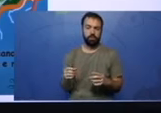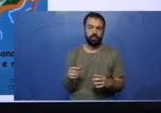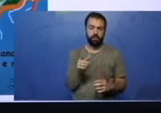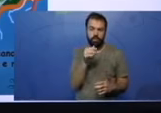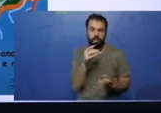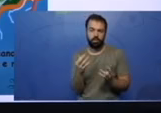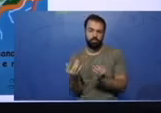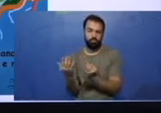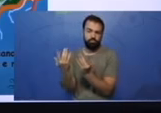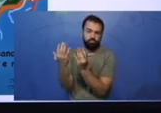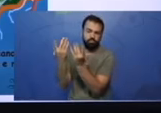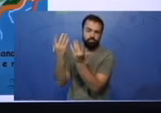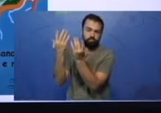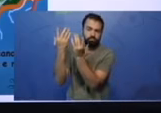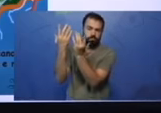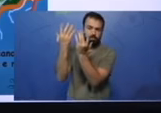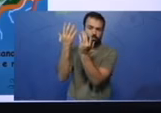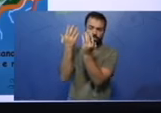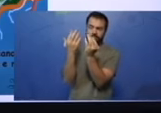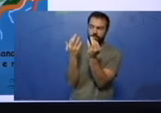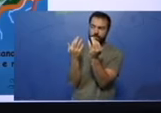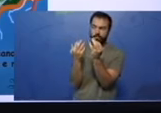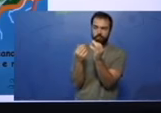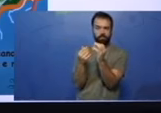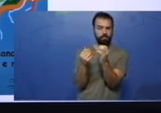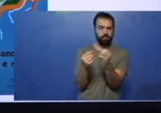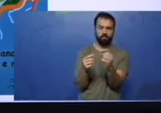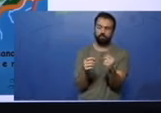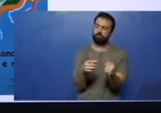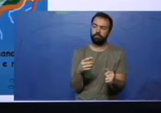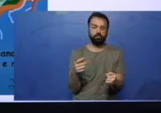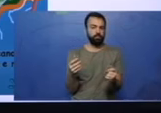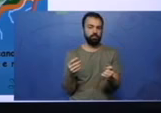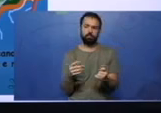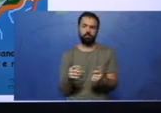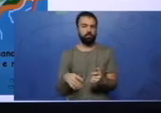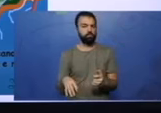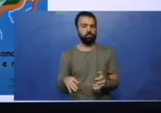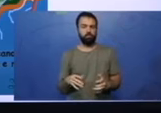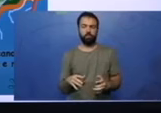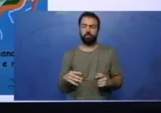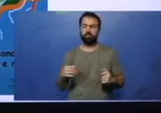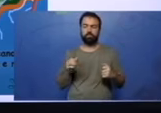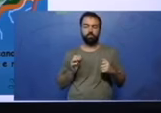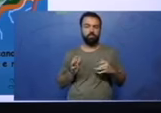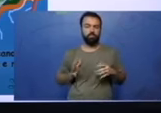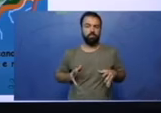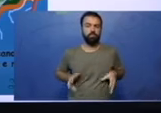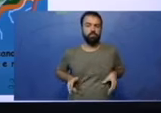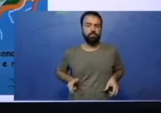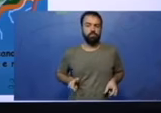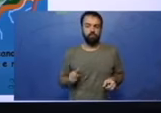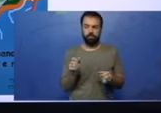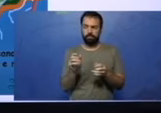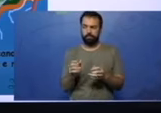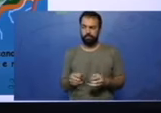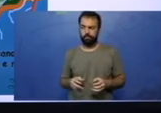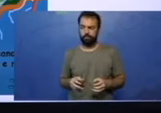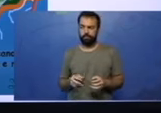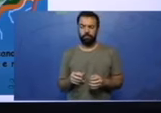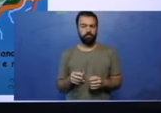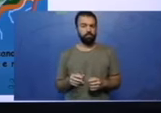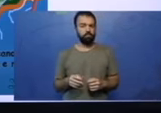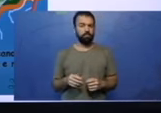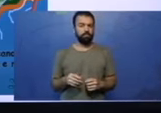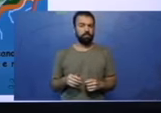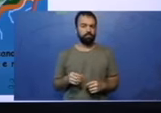ela evapora, ela não carrega com ela as substâncias que foram dissolvidas nela, por exemplo, a poluição ou